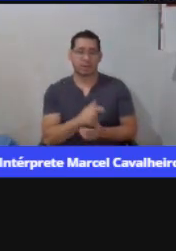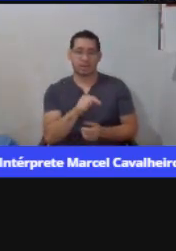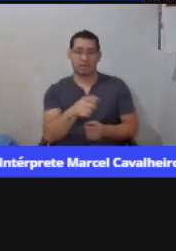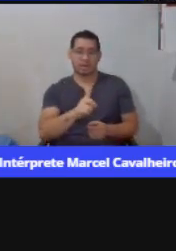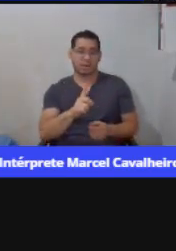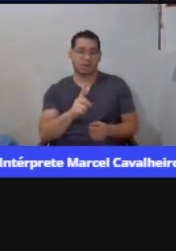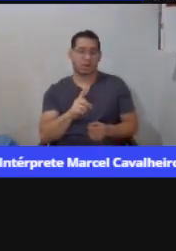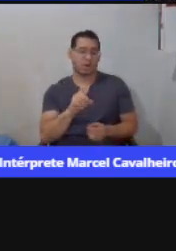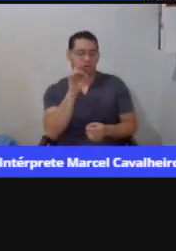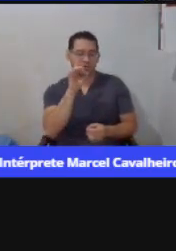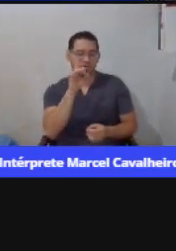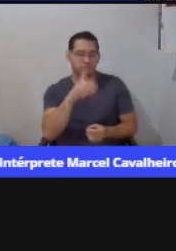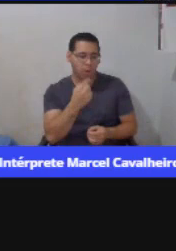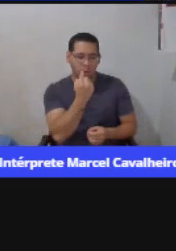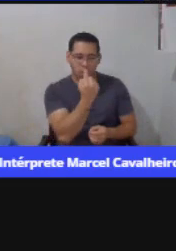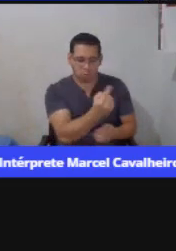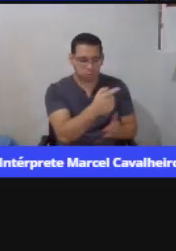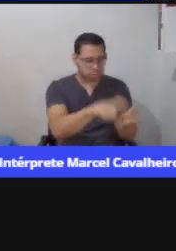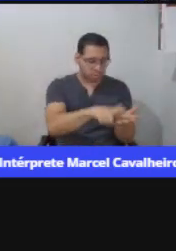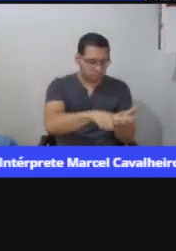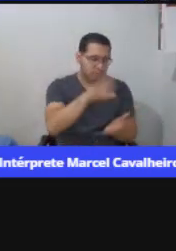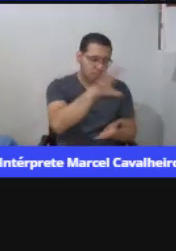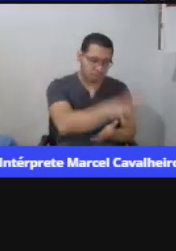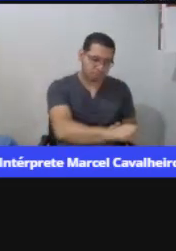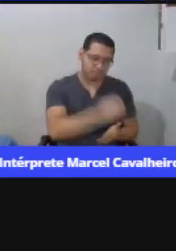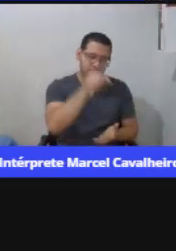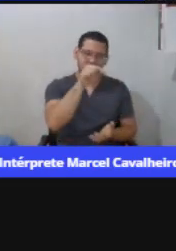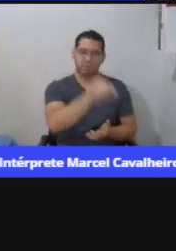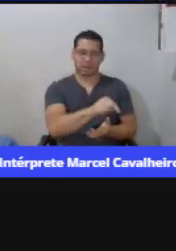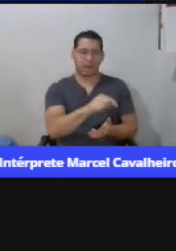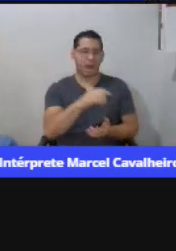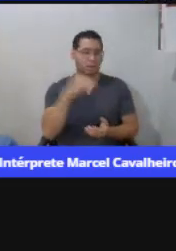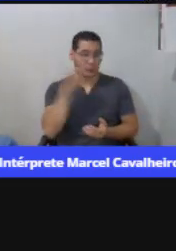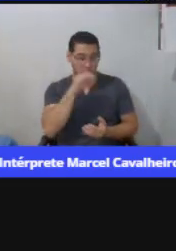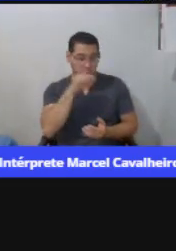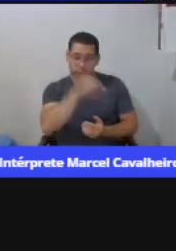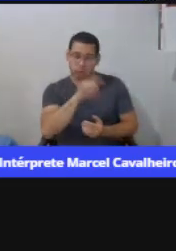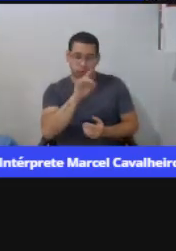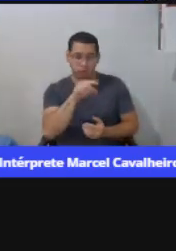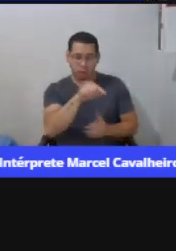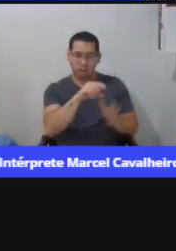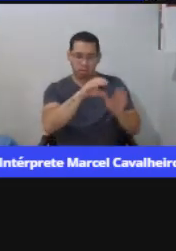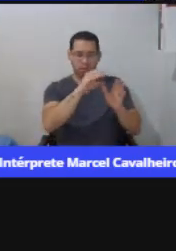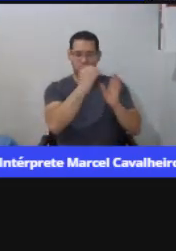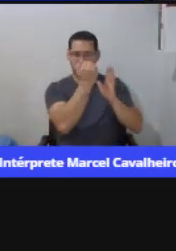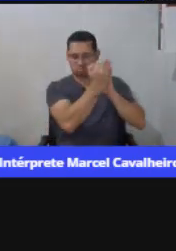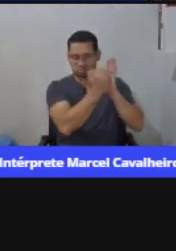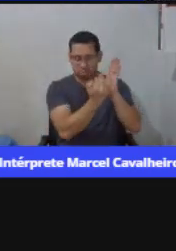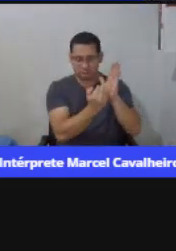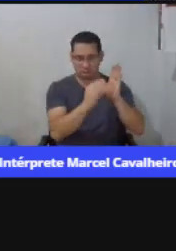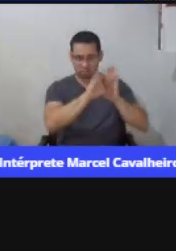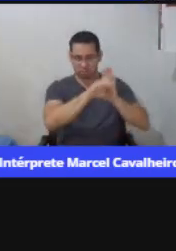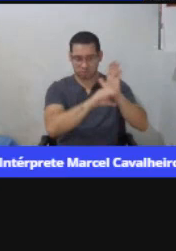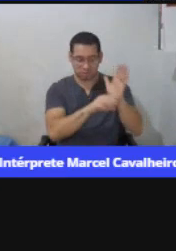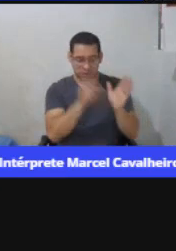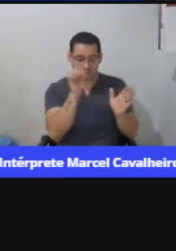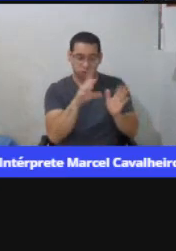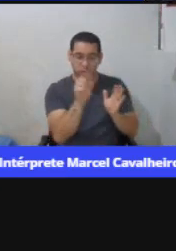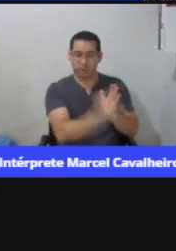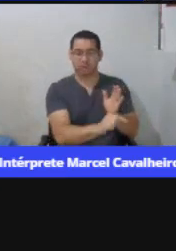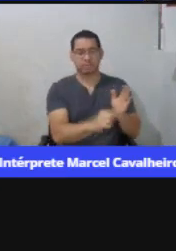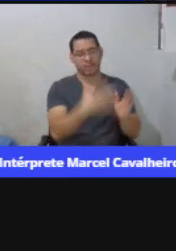pegar esse documento emergencial circunstancial, né, o curricular circunstancial, e vou esquecer do